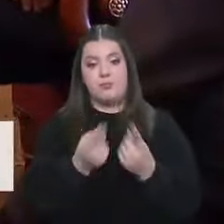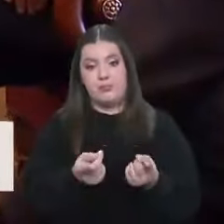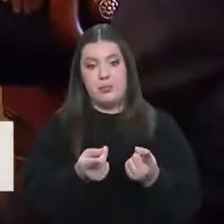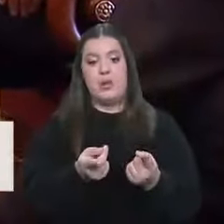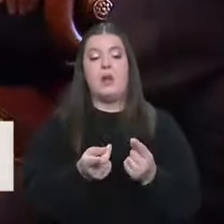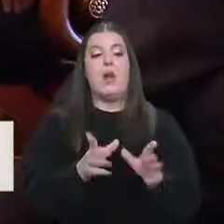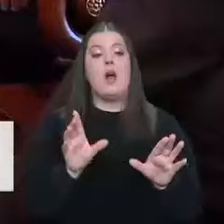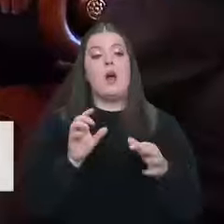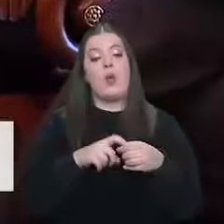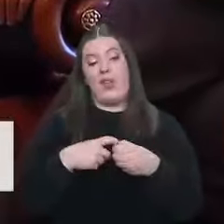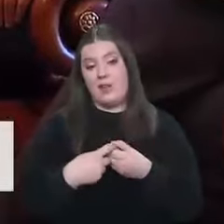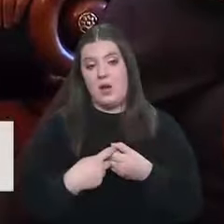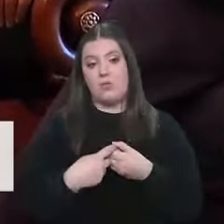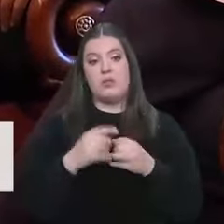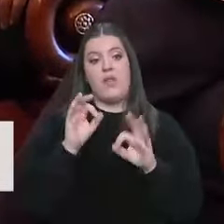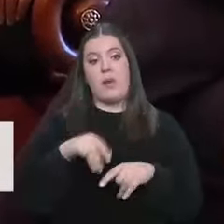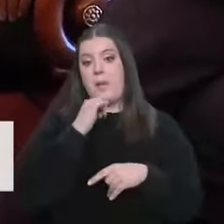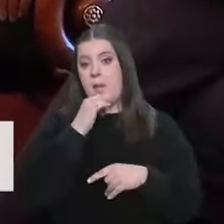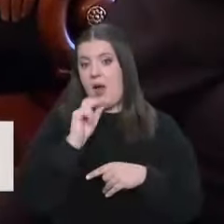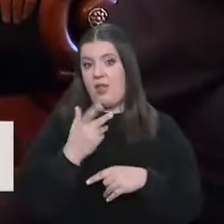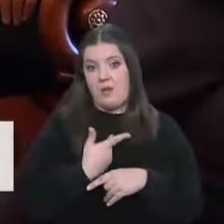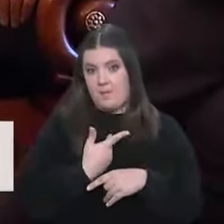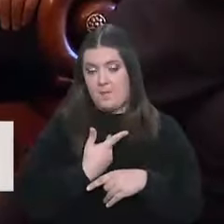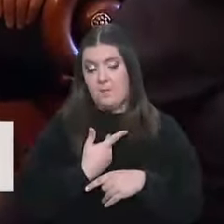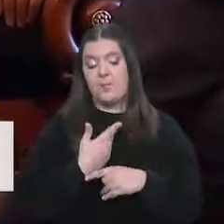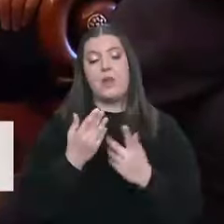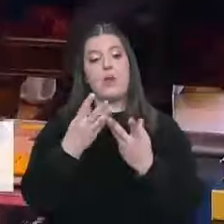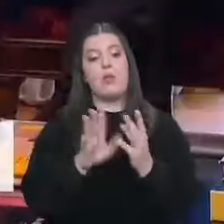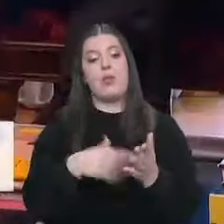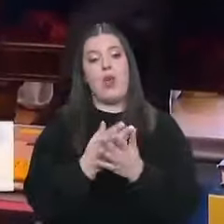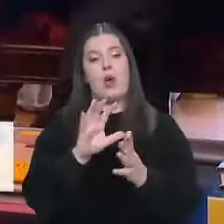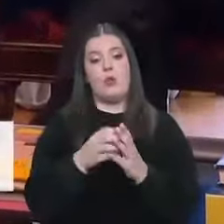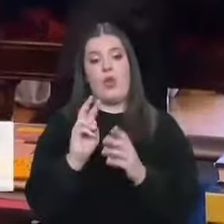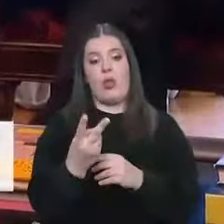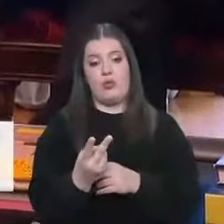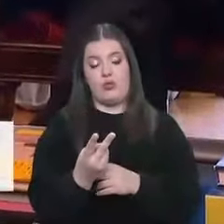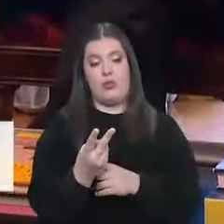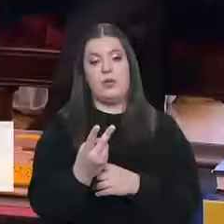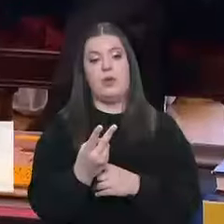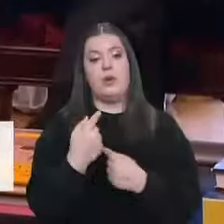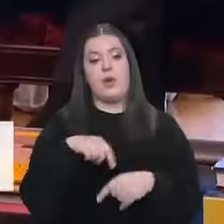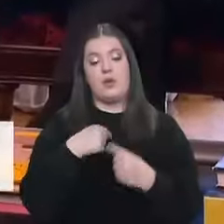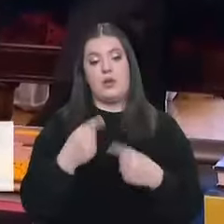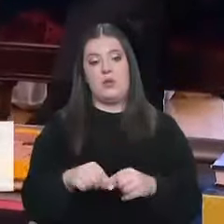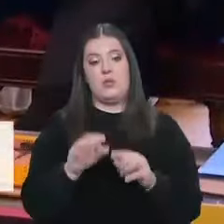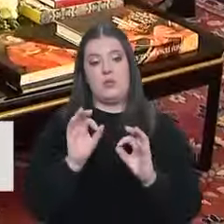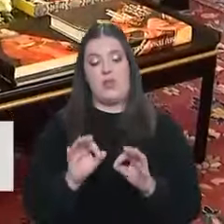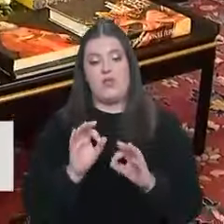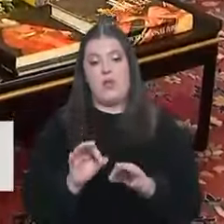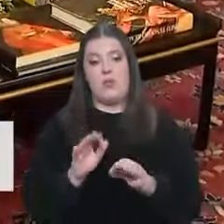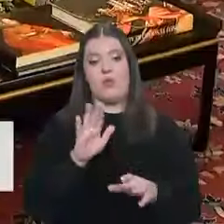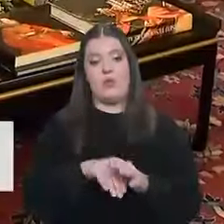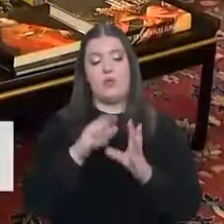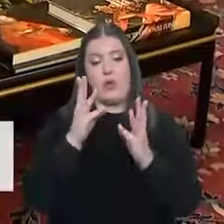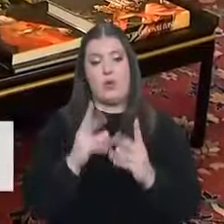a Coligação AD ainda não se extinguiu e portanto ainda não resultou em dois grupos parlamentares que certamente teremos porque isso os os votos que foram